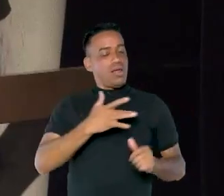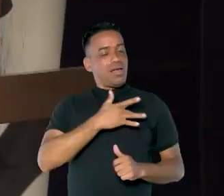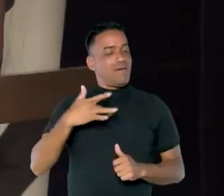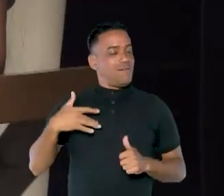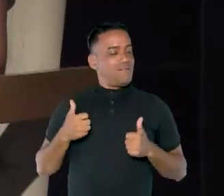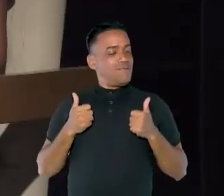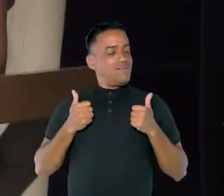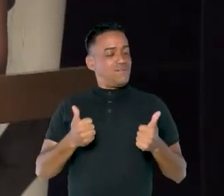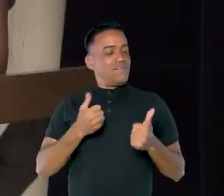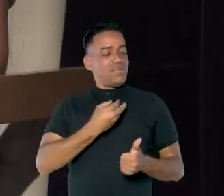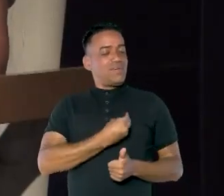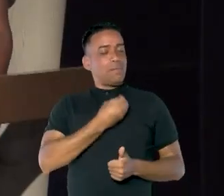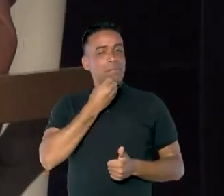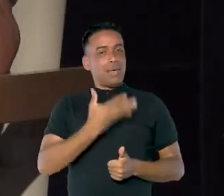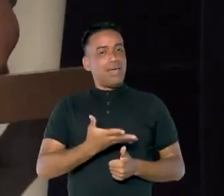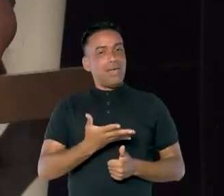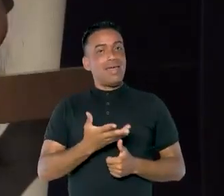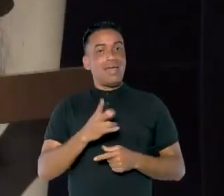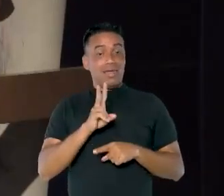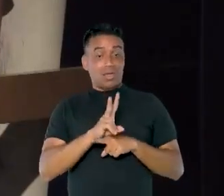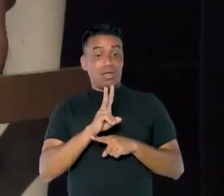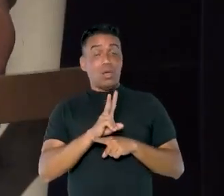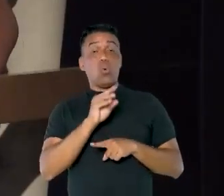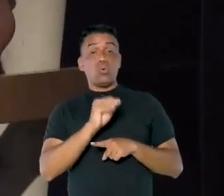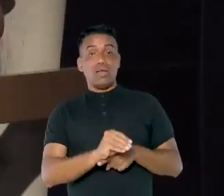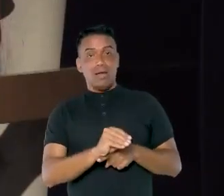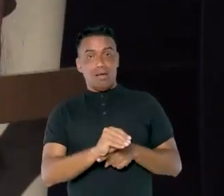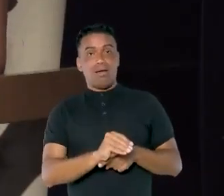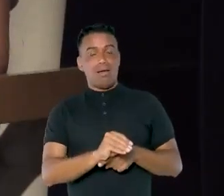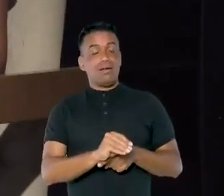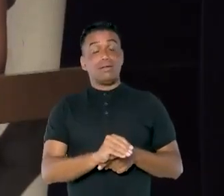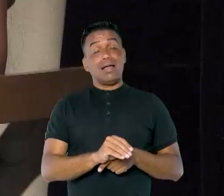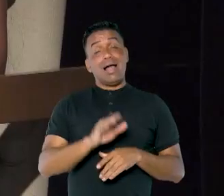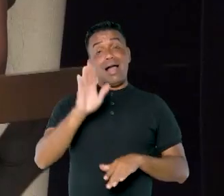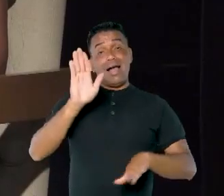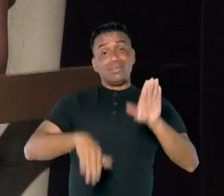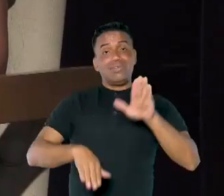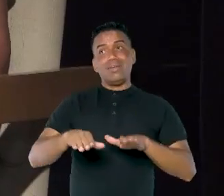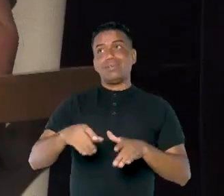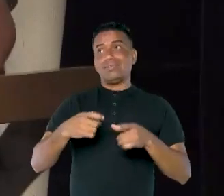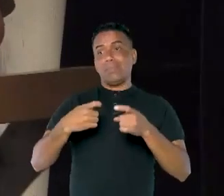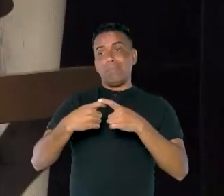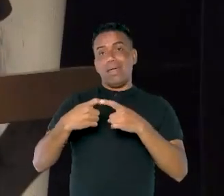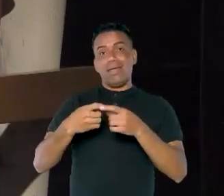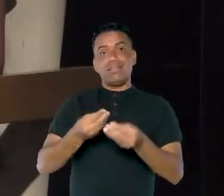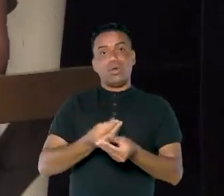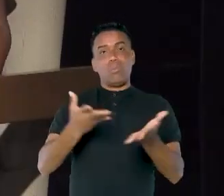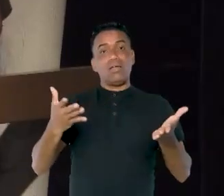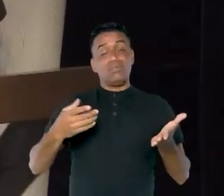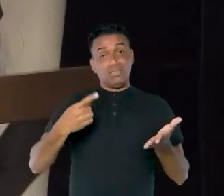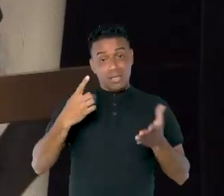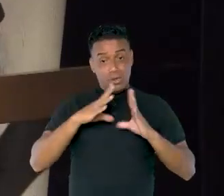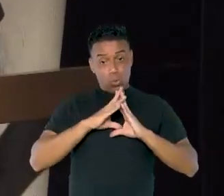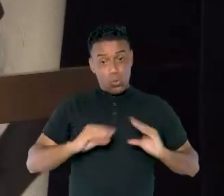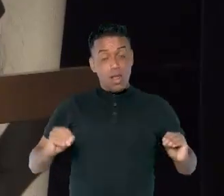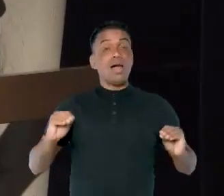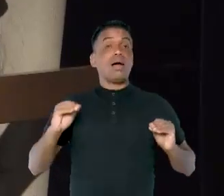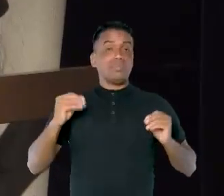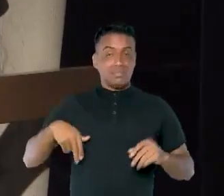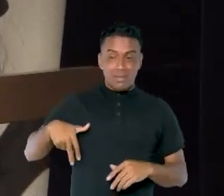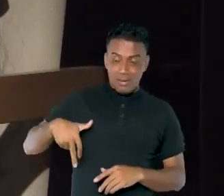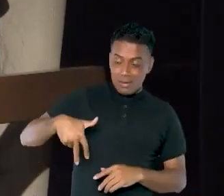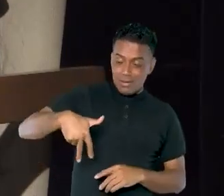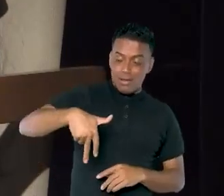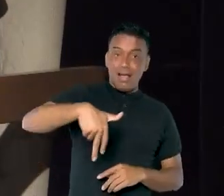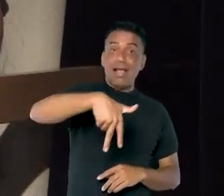e o resguardo também, né? Que muitas vezes aqui o médico recomenda isso, né? Para você se curar precisa caminhar.